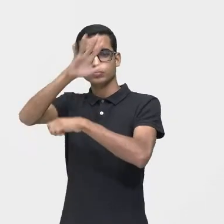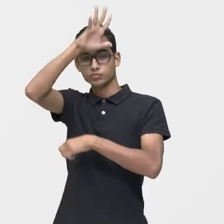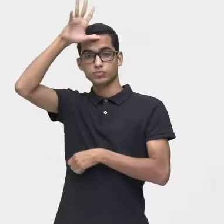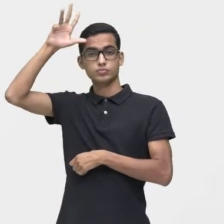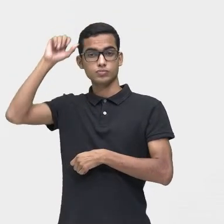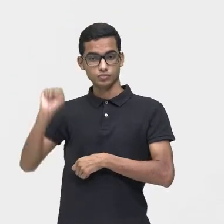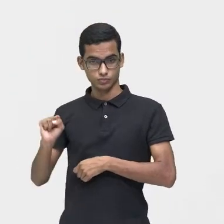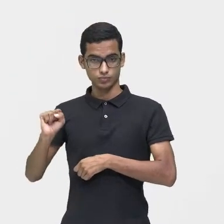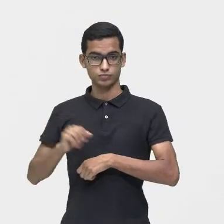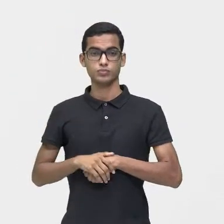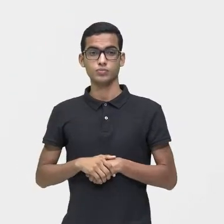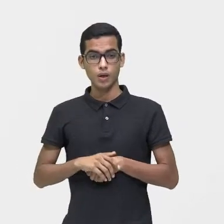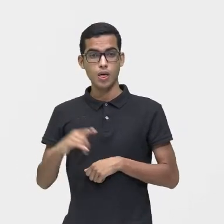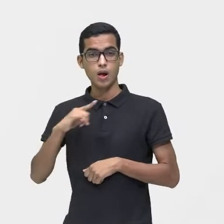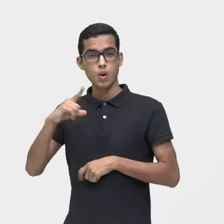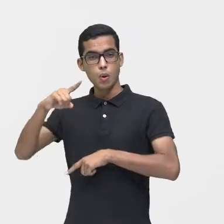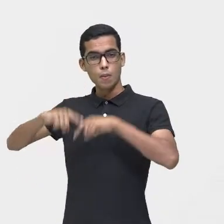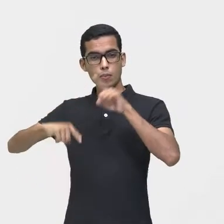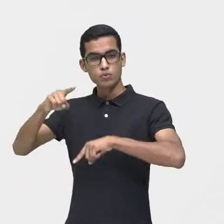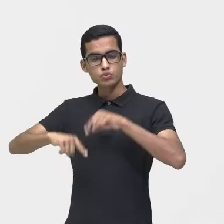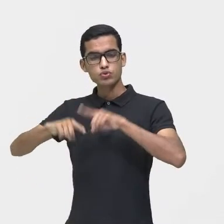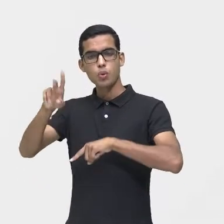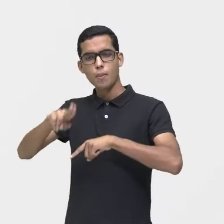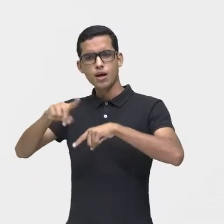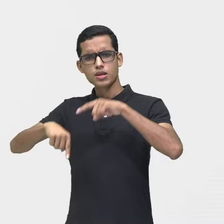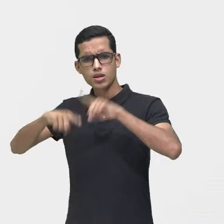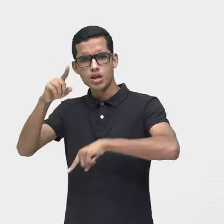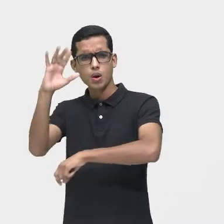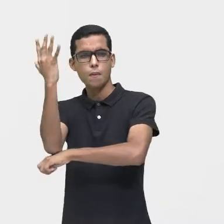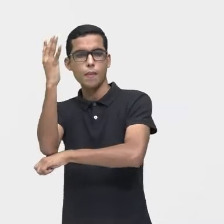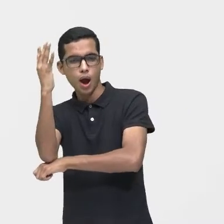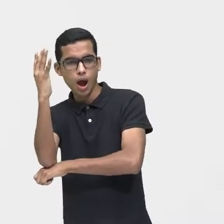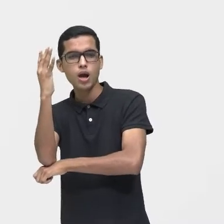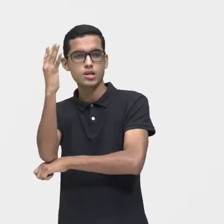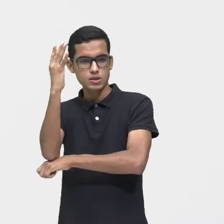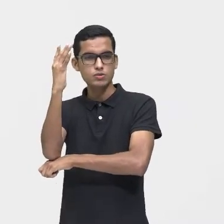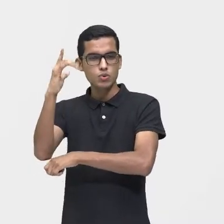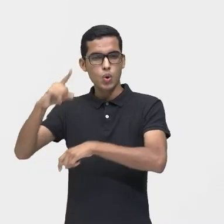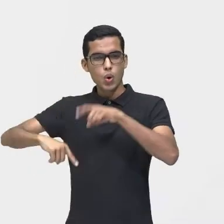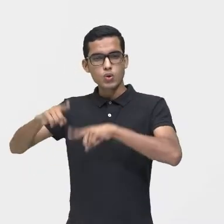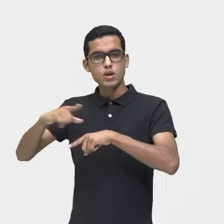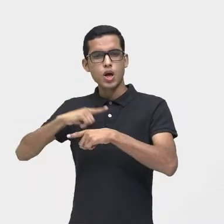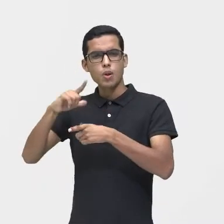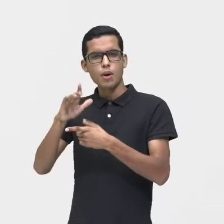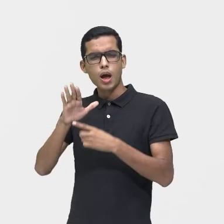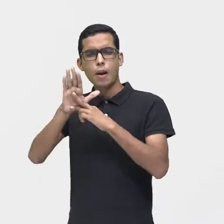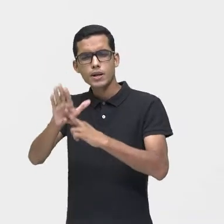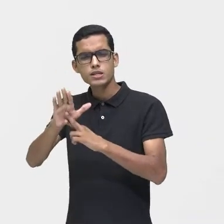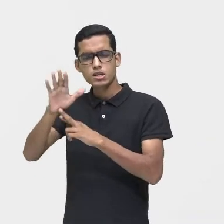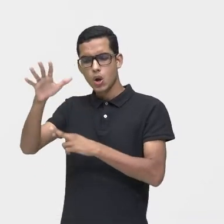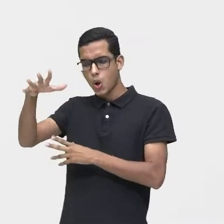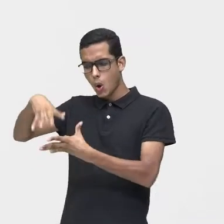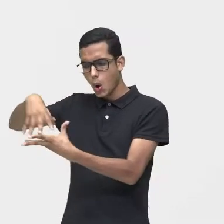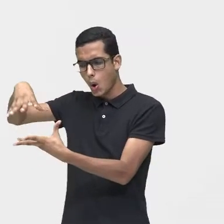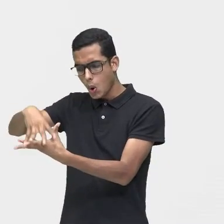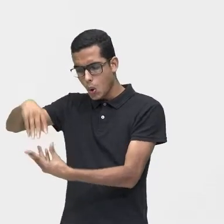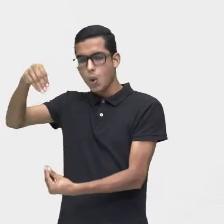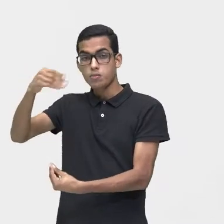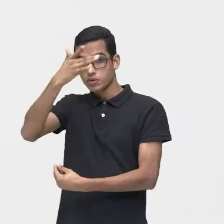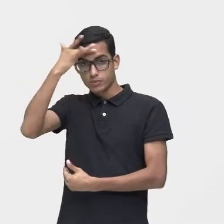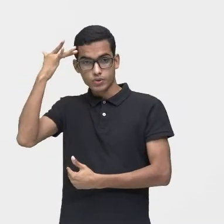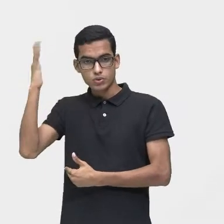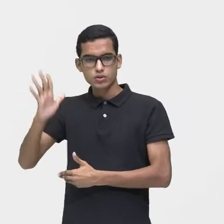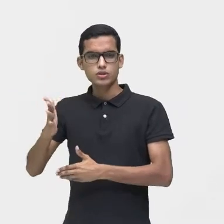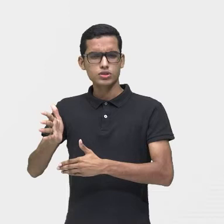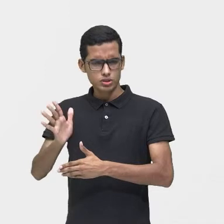região, sendo este material uma representação dos espíritos de seus antepassados. Algumas toras de Cuarupi são ornamentadas